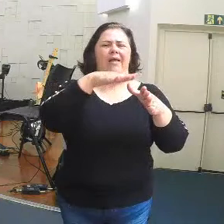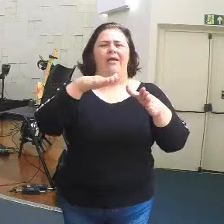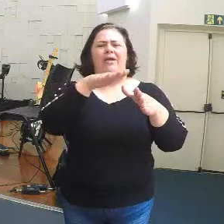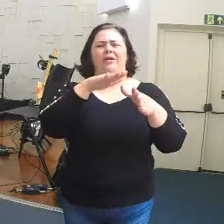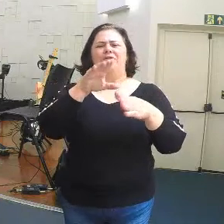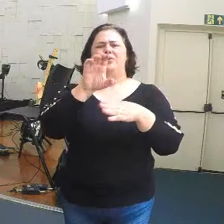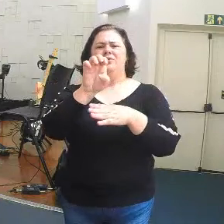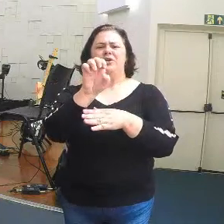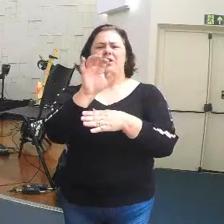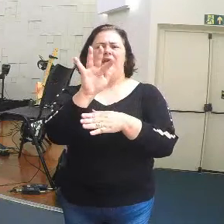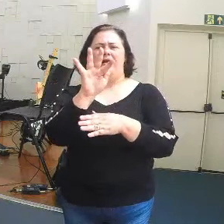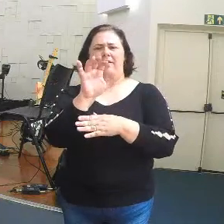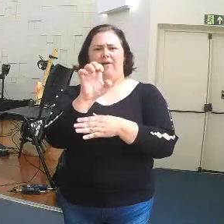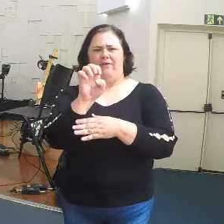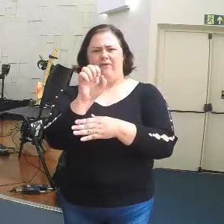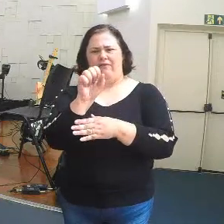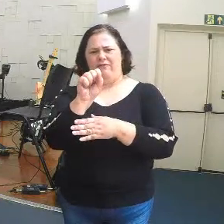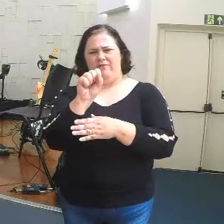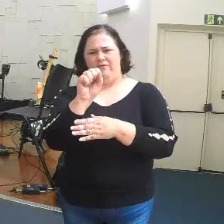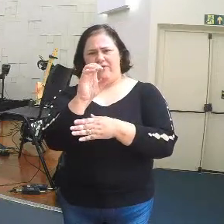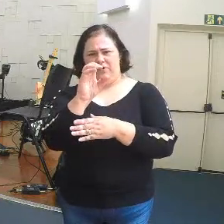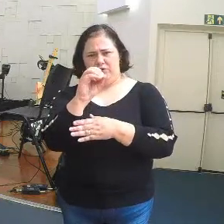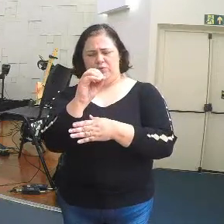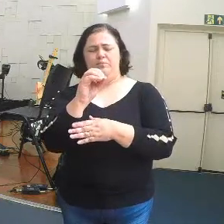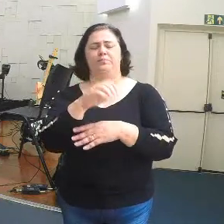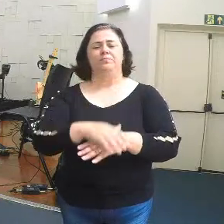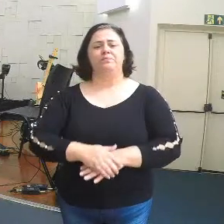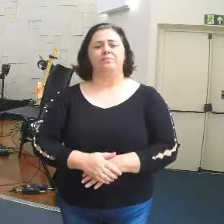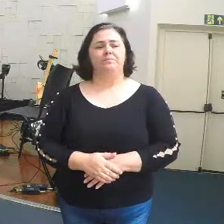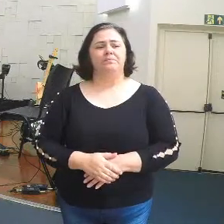tendo pastoreado a igreja de Éfeso.